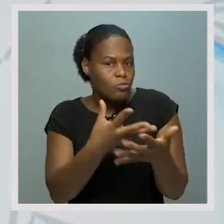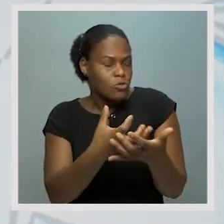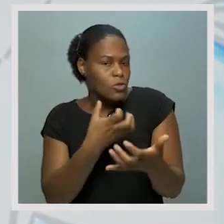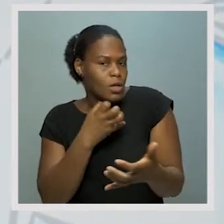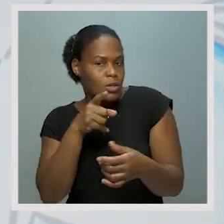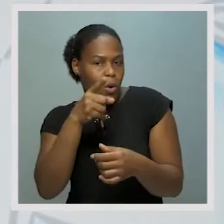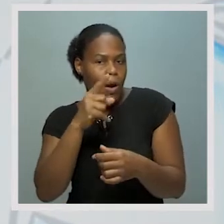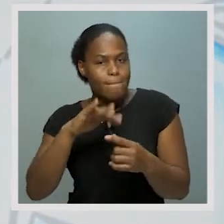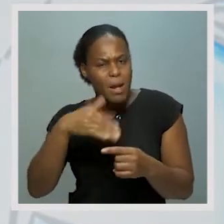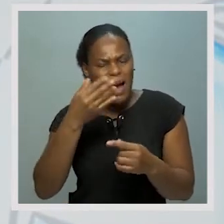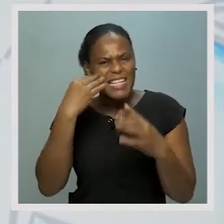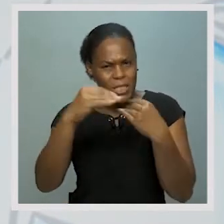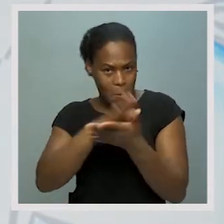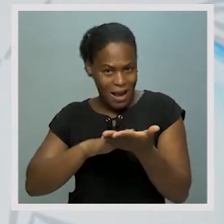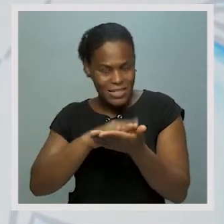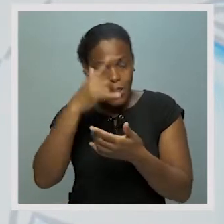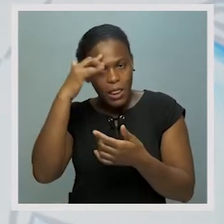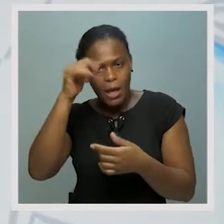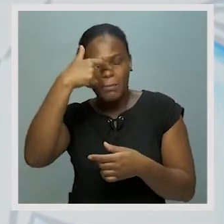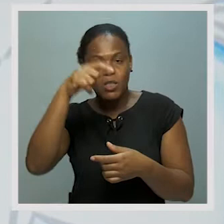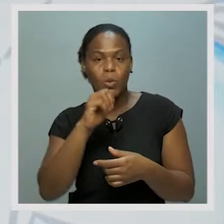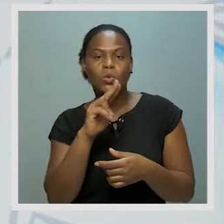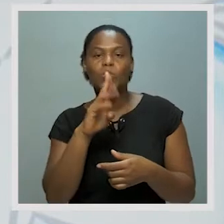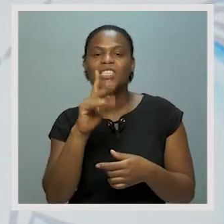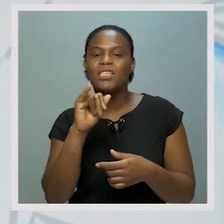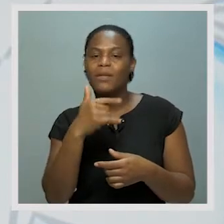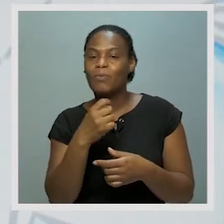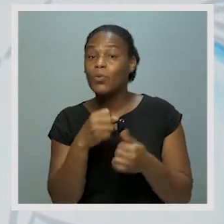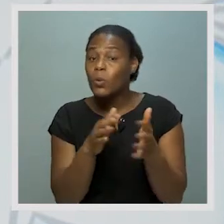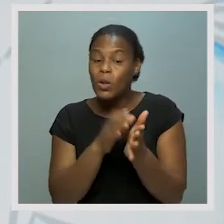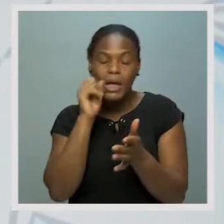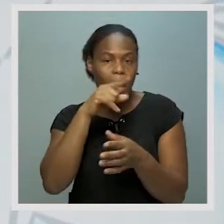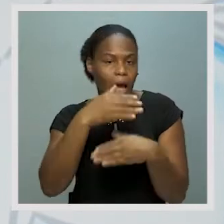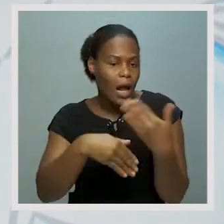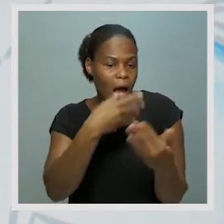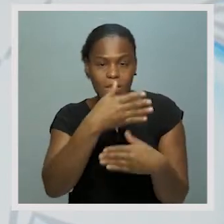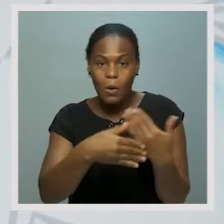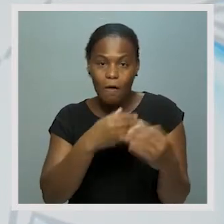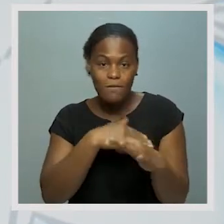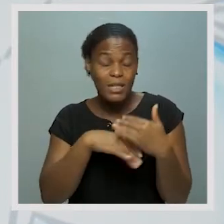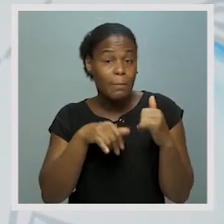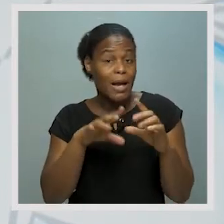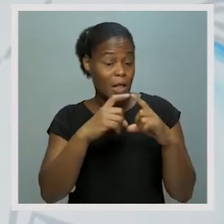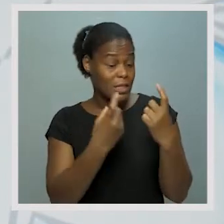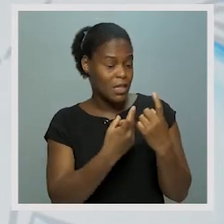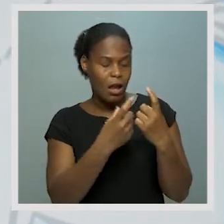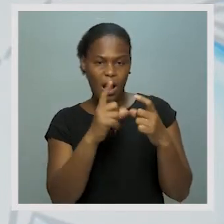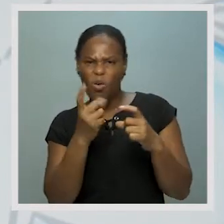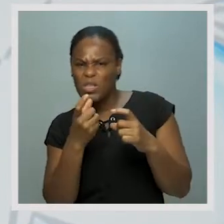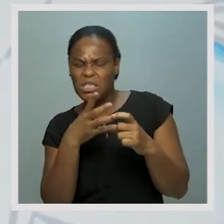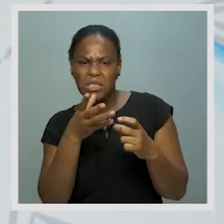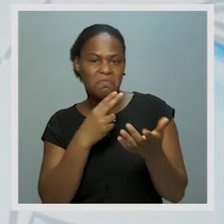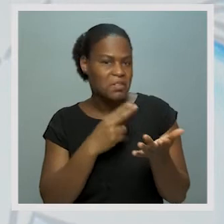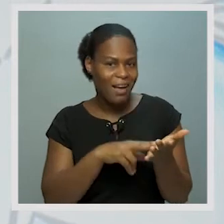a ideia de que o sujeito é todo aquele que age e pratica uma ação, mas já na secundária tal conceito não é